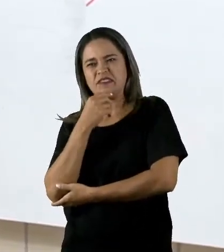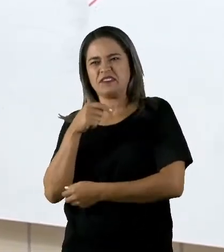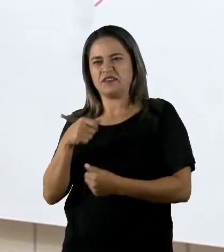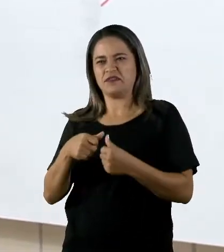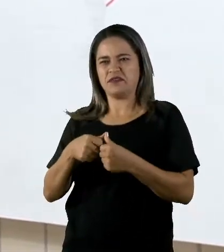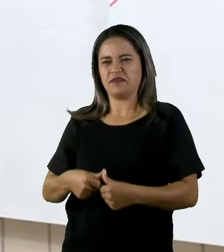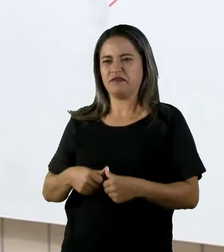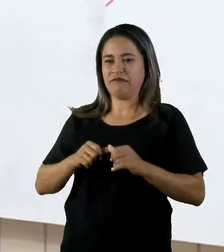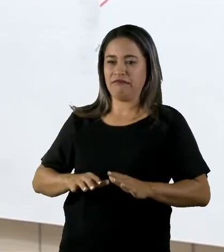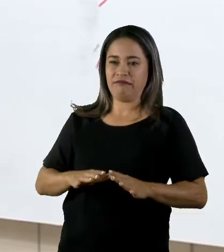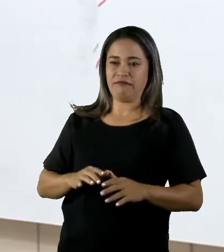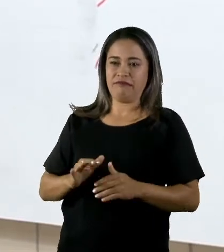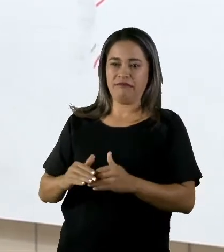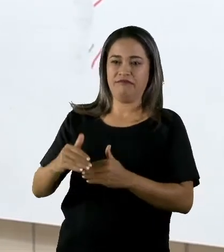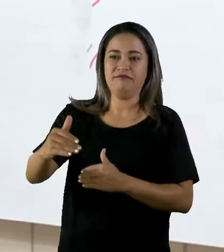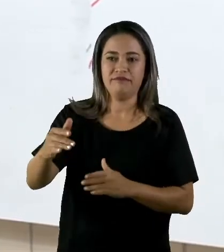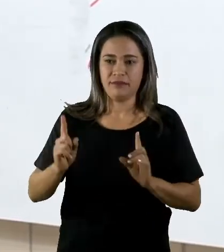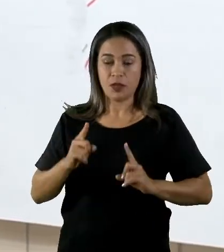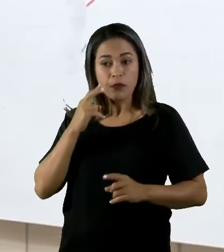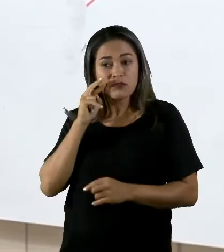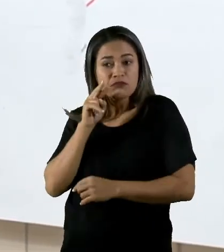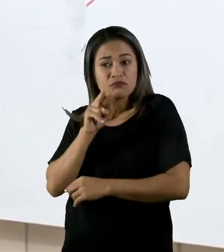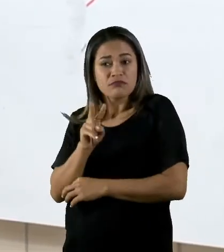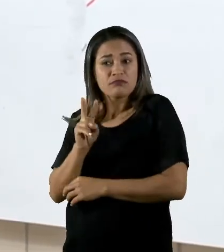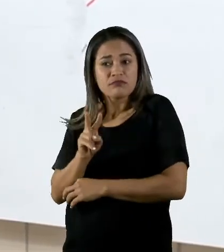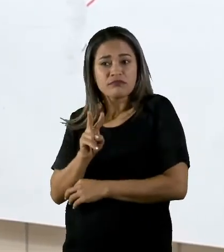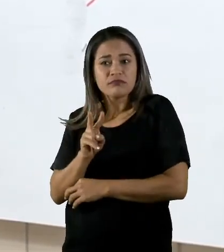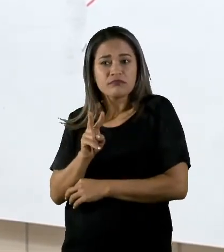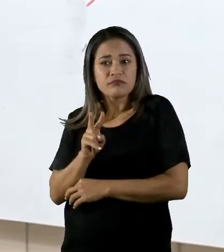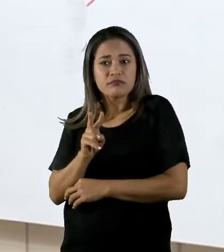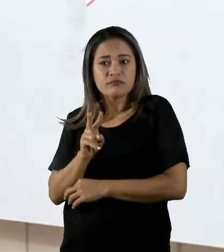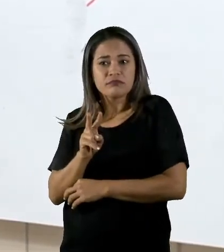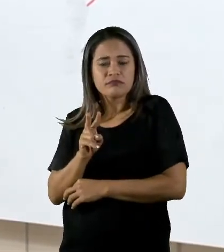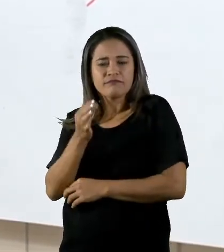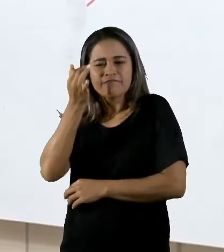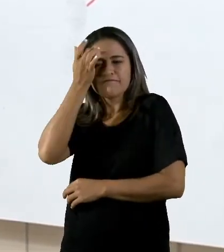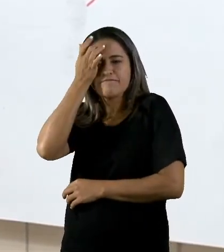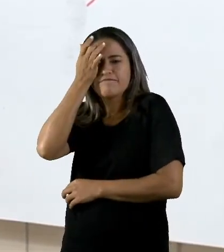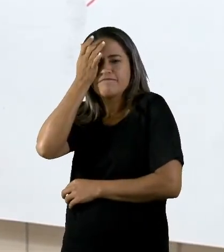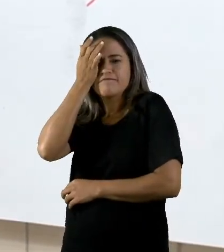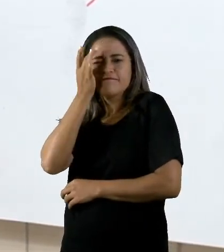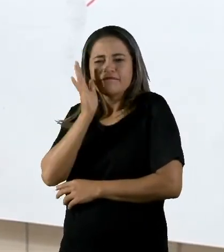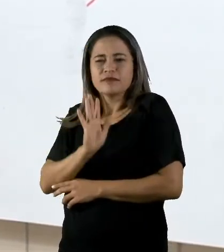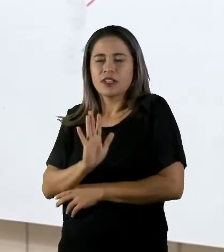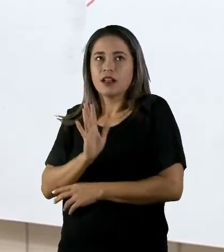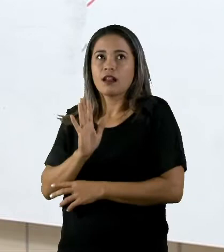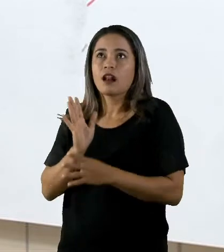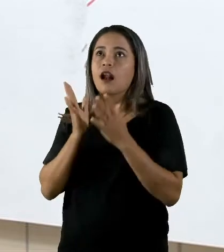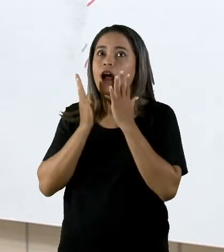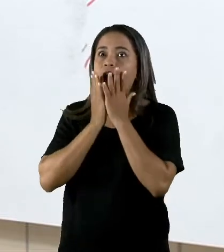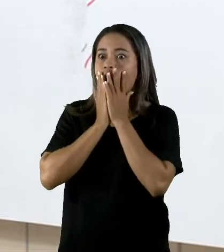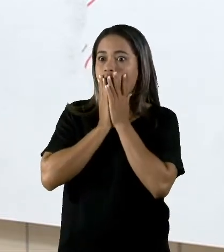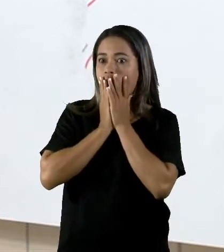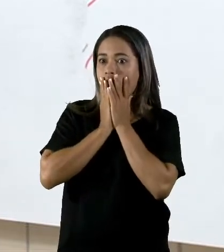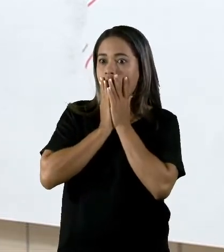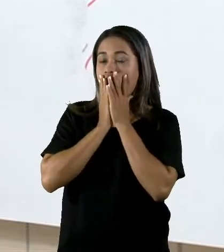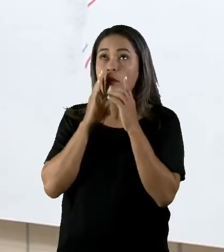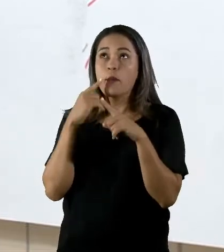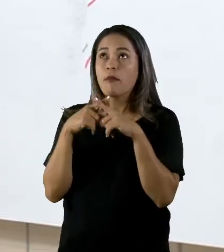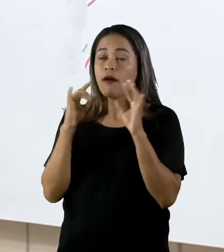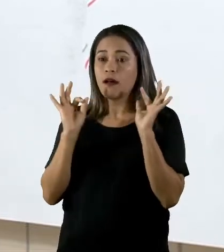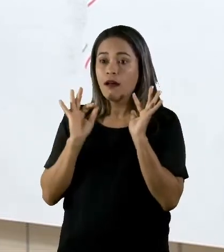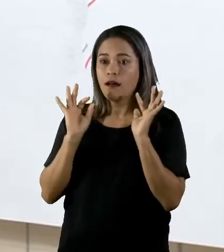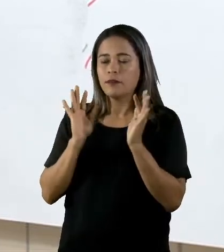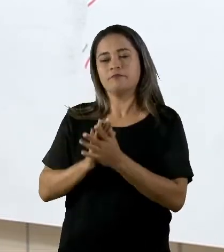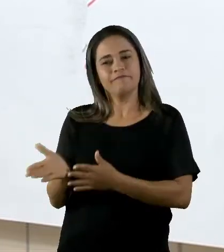mais não. Mas é quando você vê o tão fácil que é, você fala assim, cara, por que não? Vamos